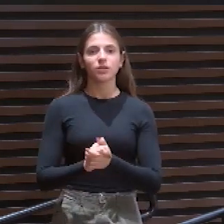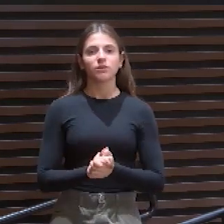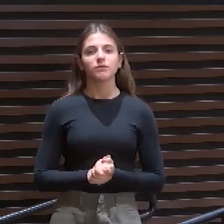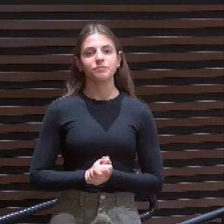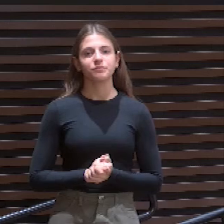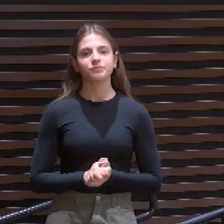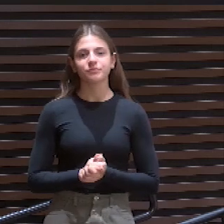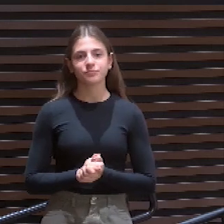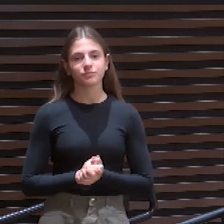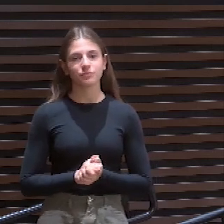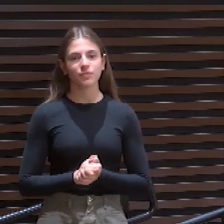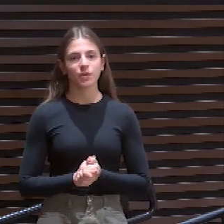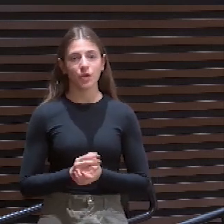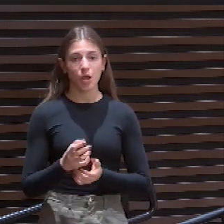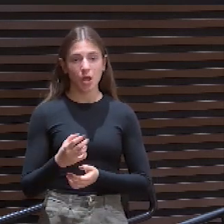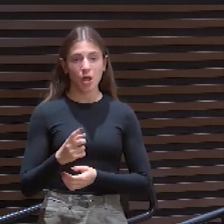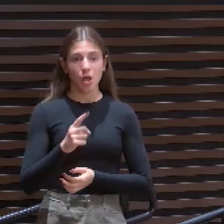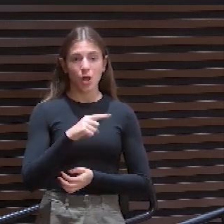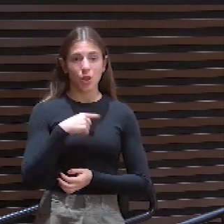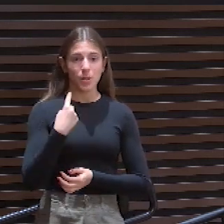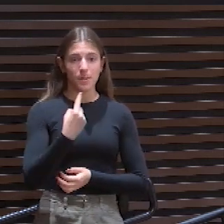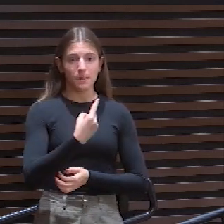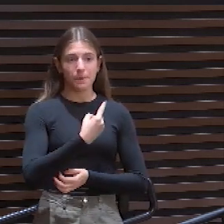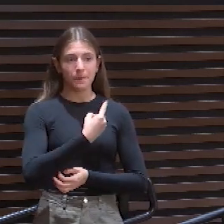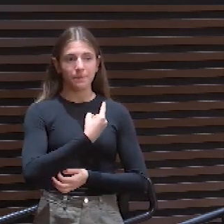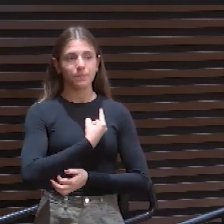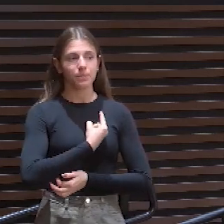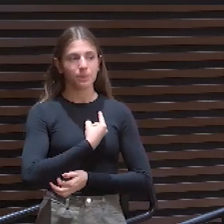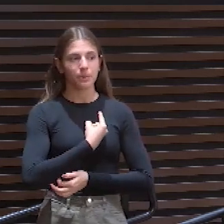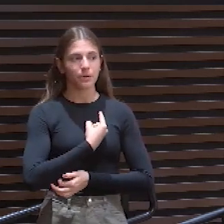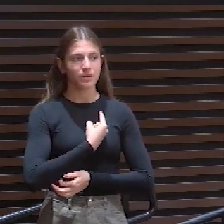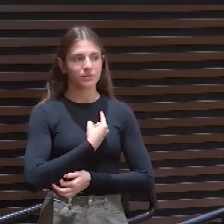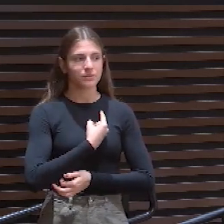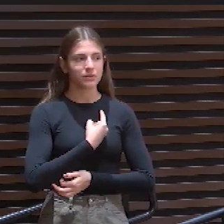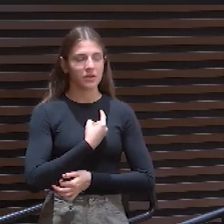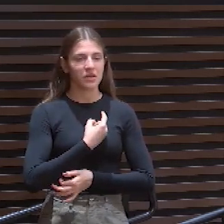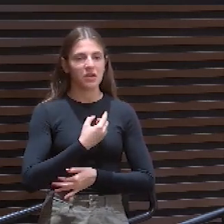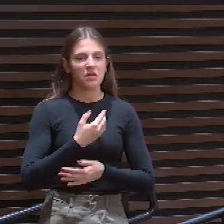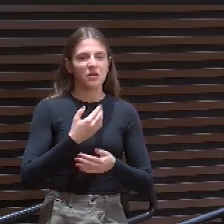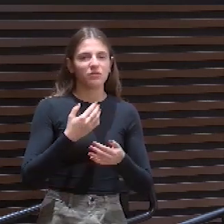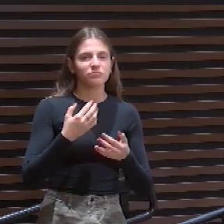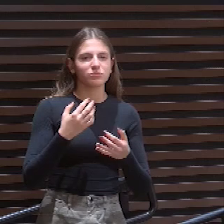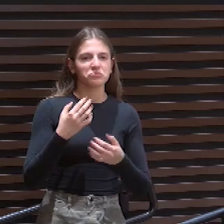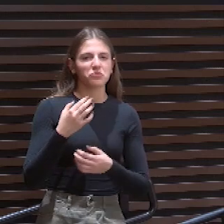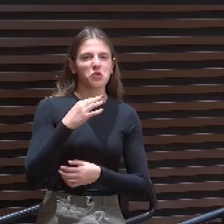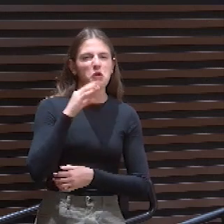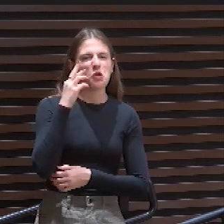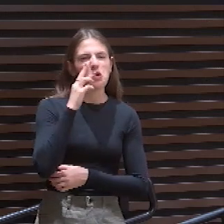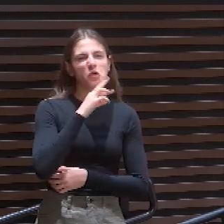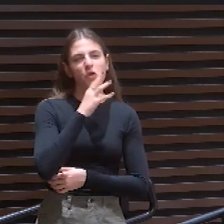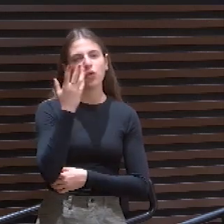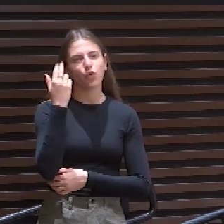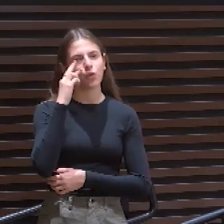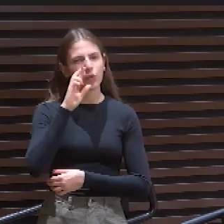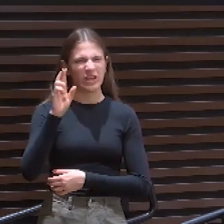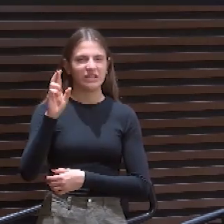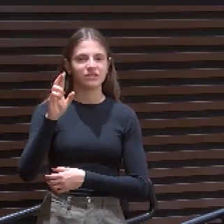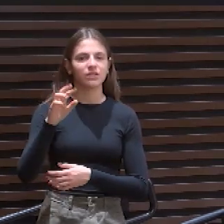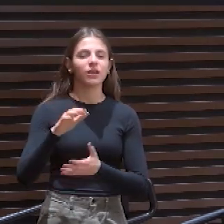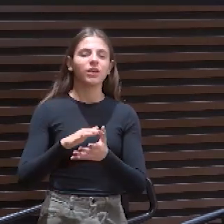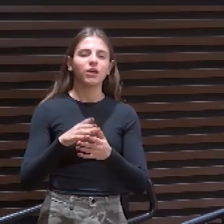Contudo, somos um desastre na atuação de julgar. O nosso desempenho de pequenos togados